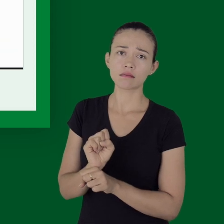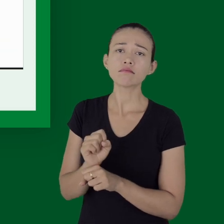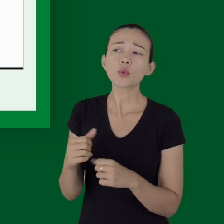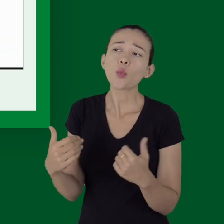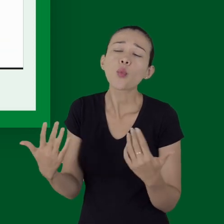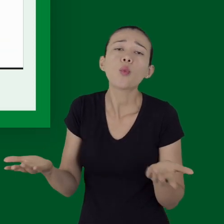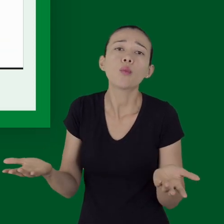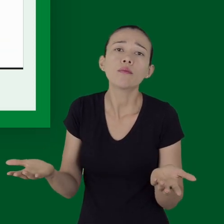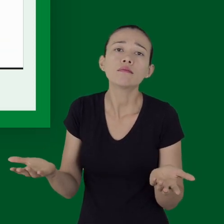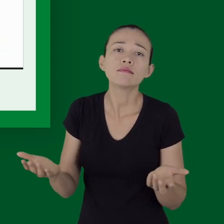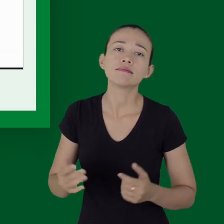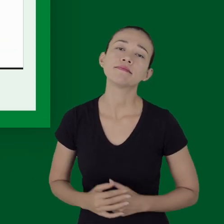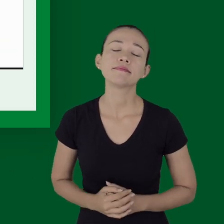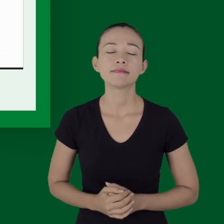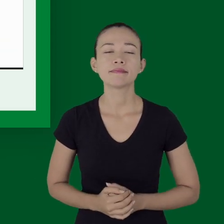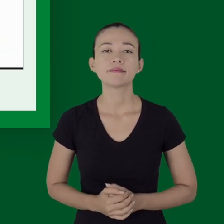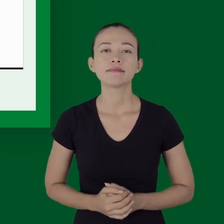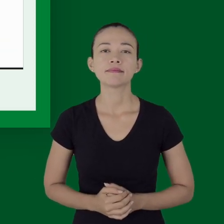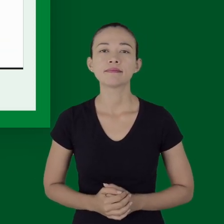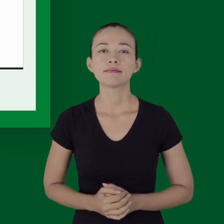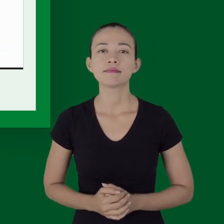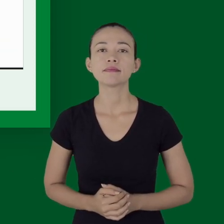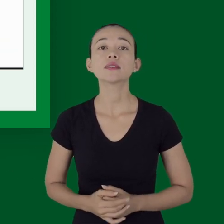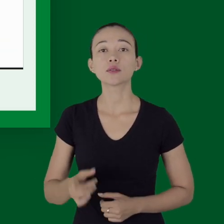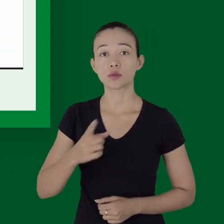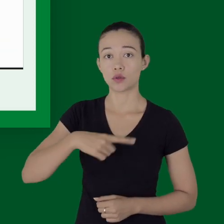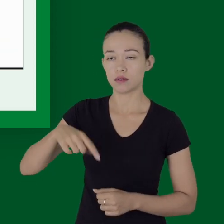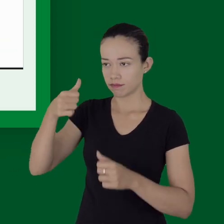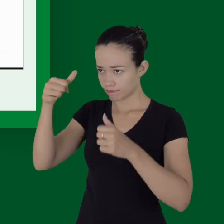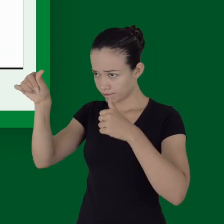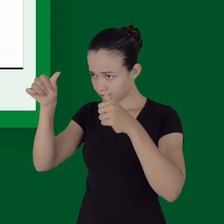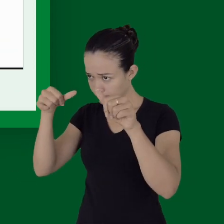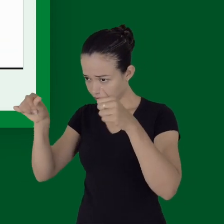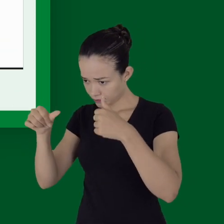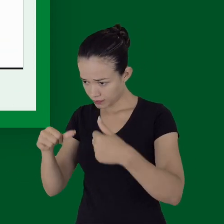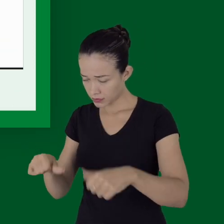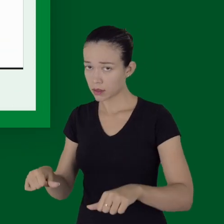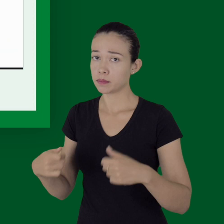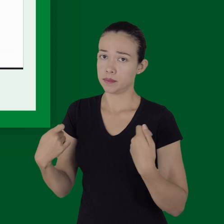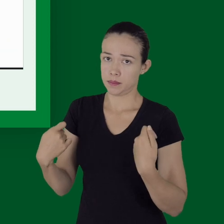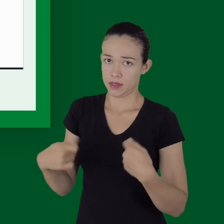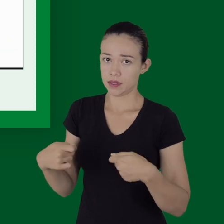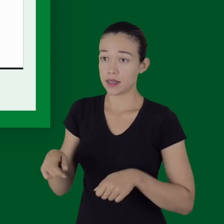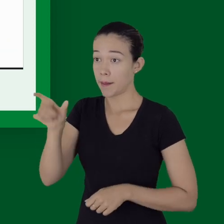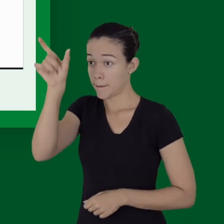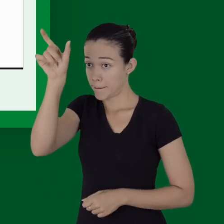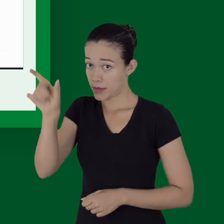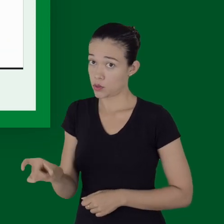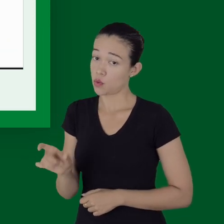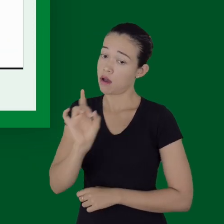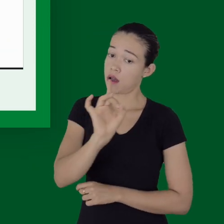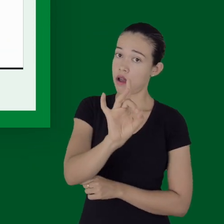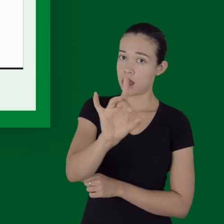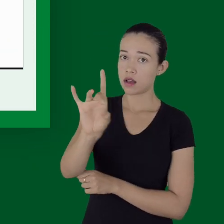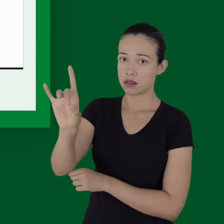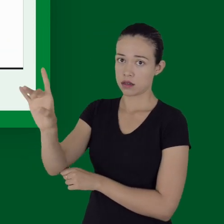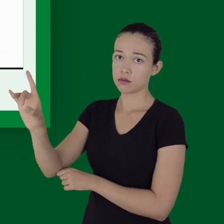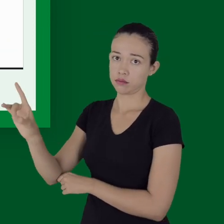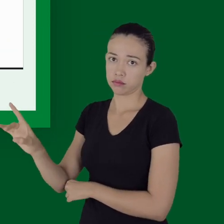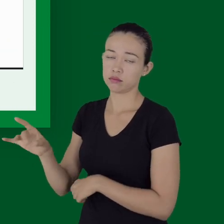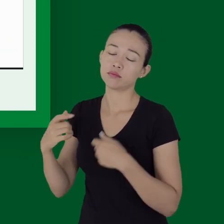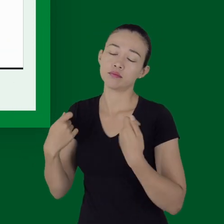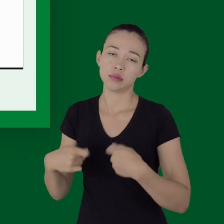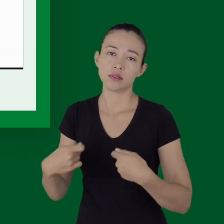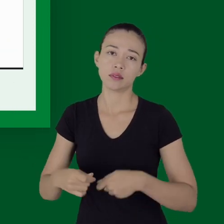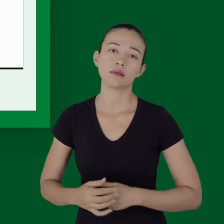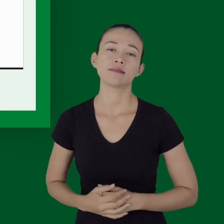Então, assim, a avaliação para uma tentativa de reanimação, ela tem que ser feita de forma individualizada e levando em consideração caso a caso,